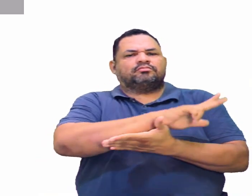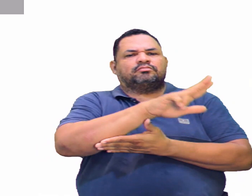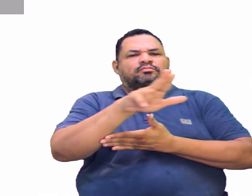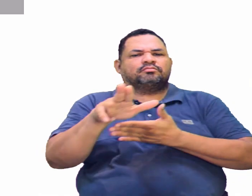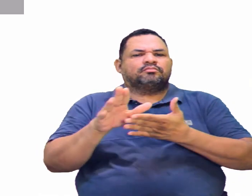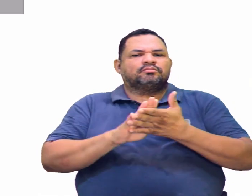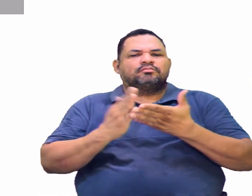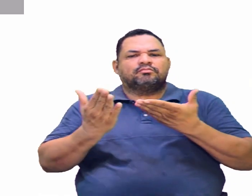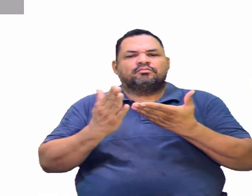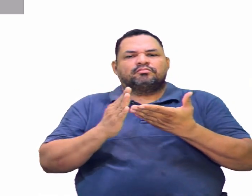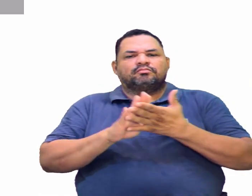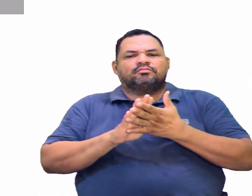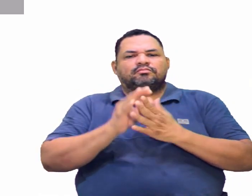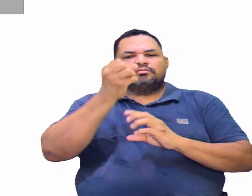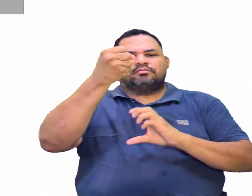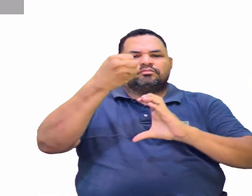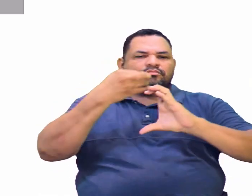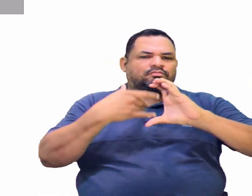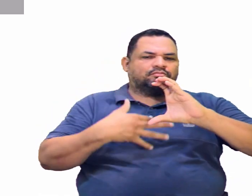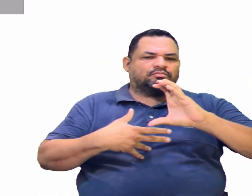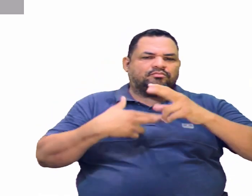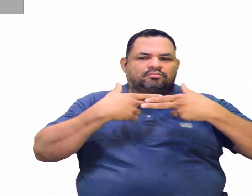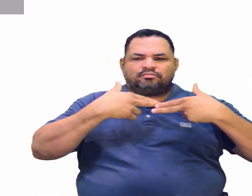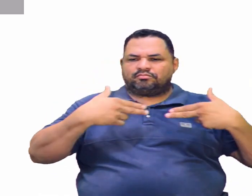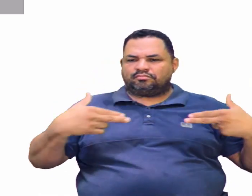né, cheia de várias